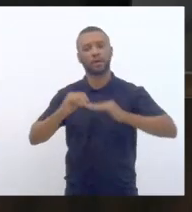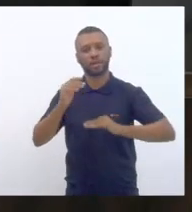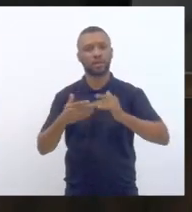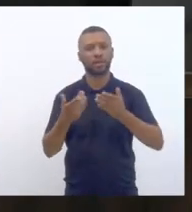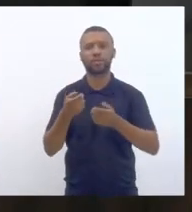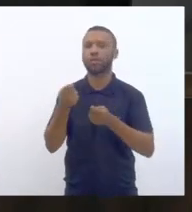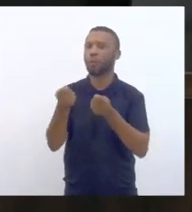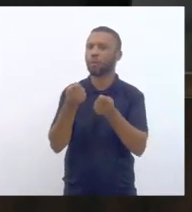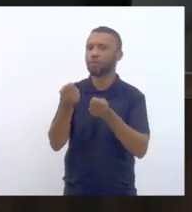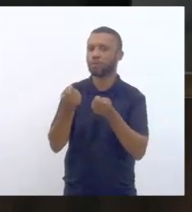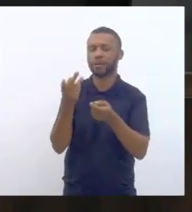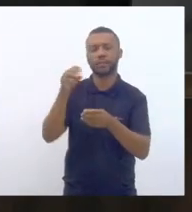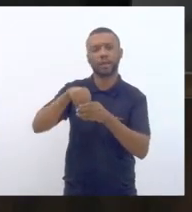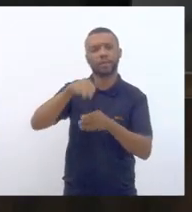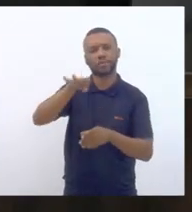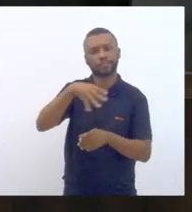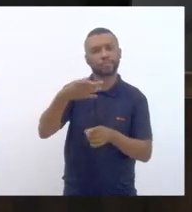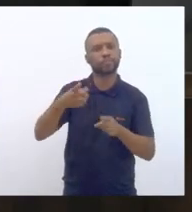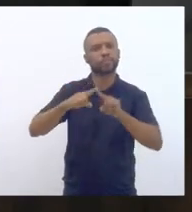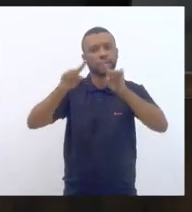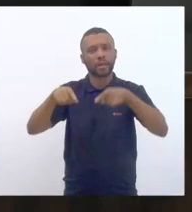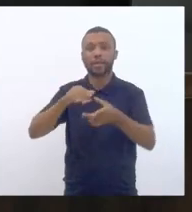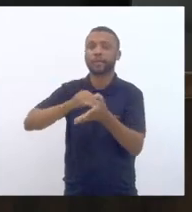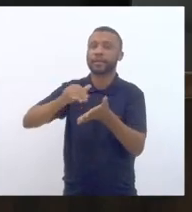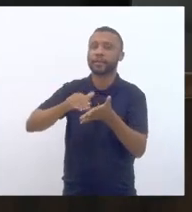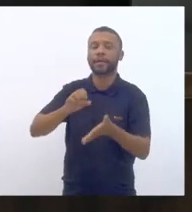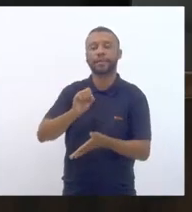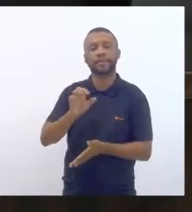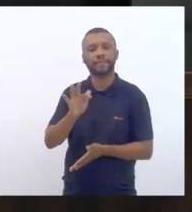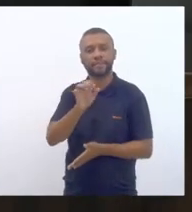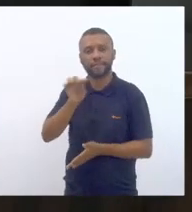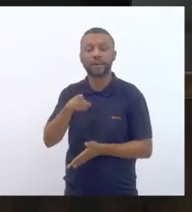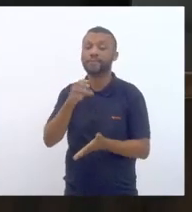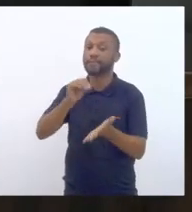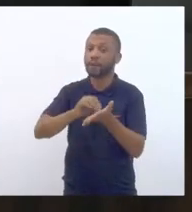pessoal permanente da Secretaria de Estado de Fazenda e outras providências. Pendente de parecer da